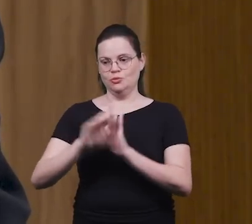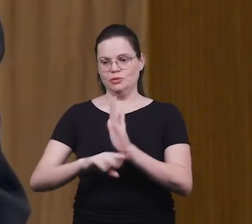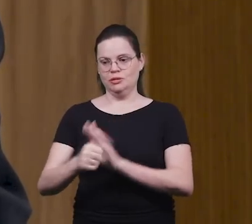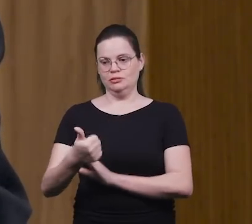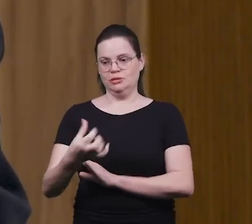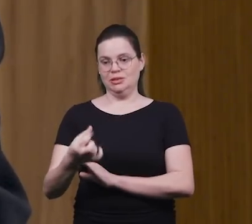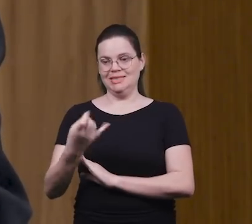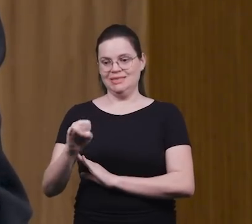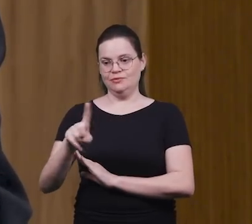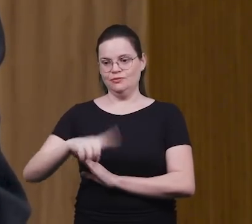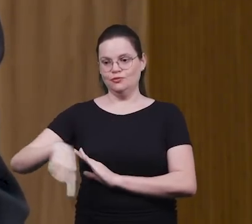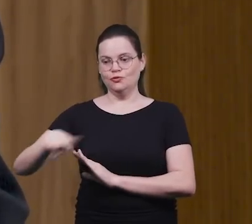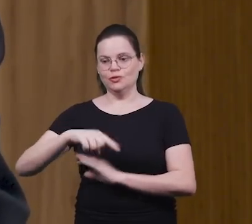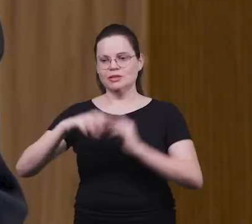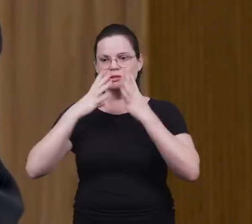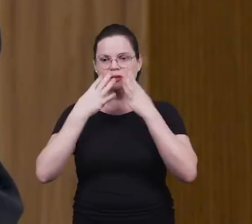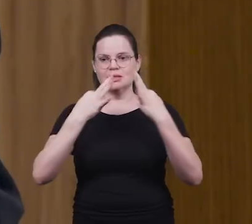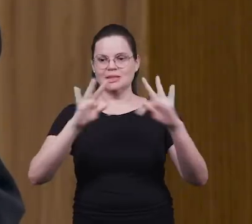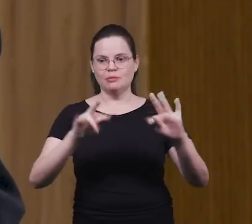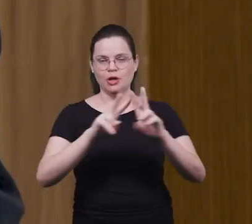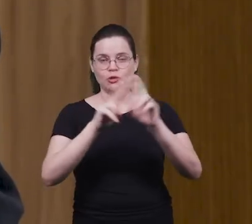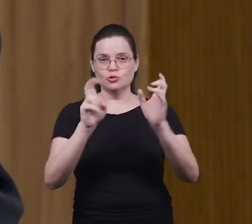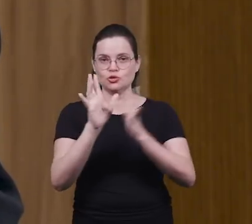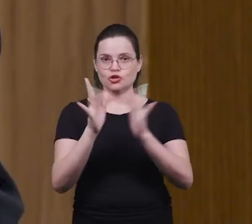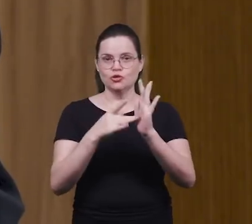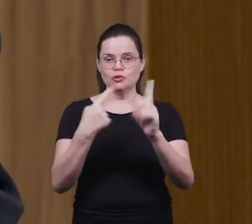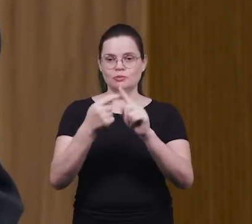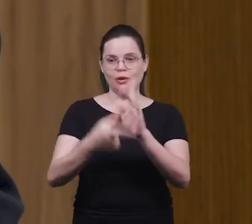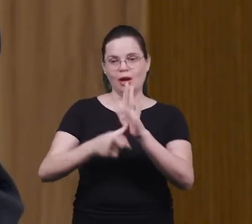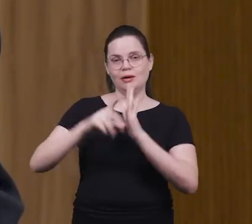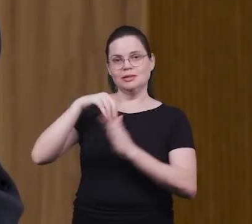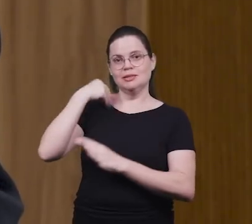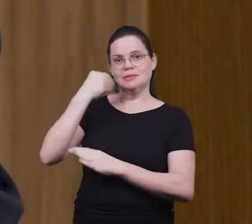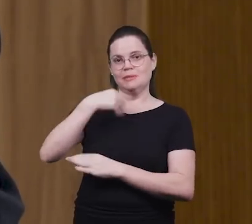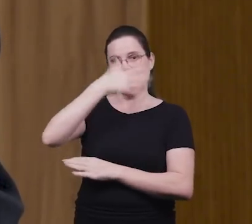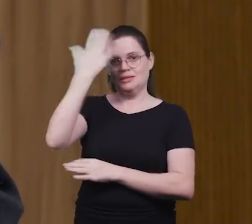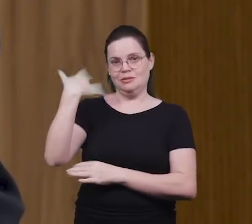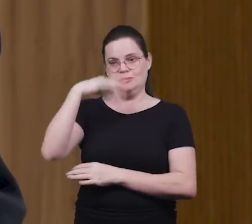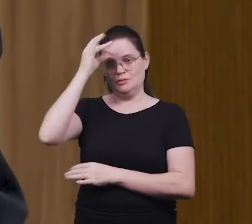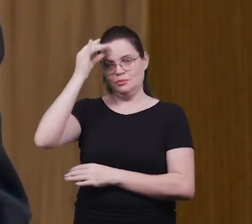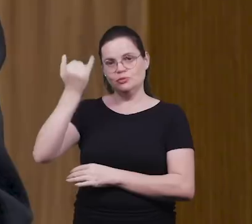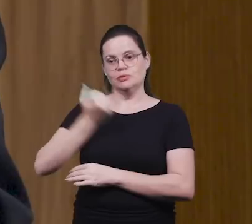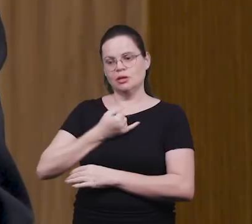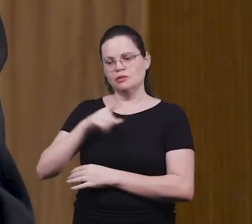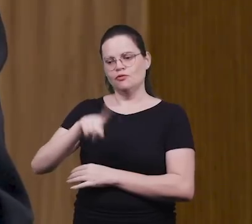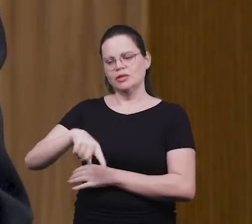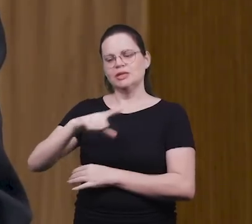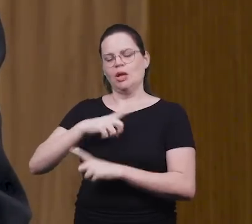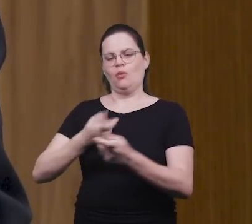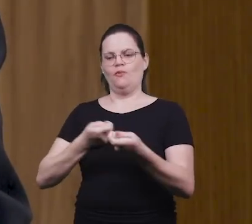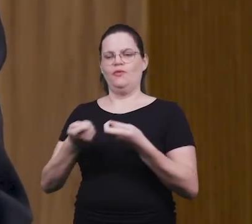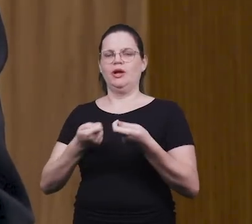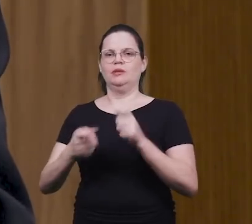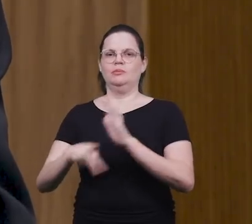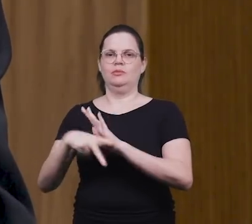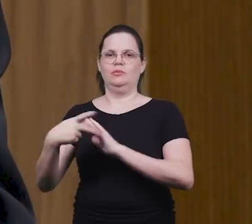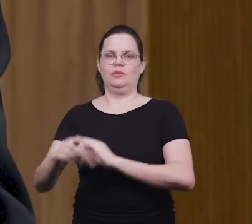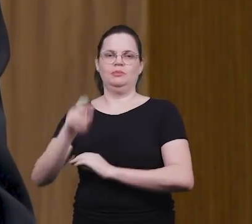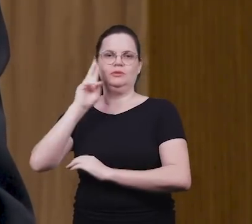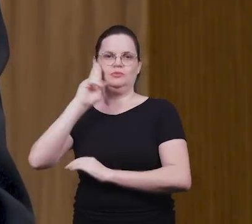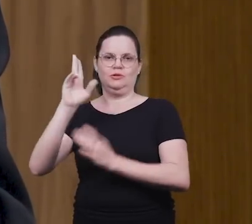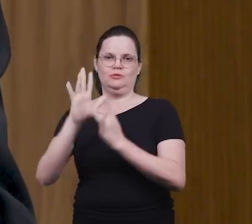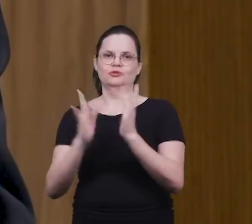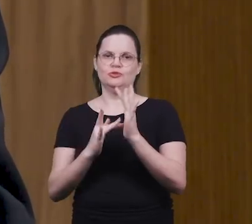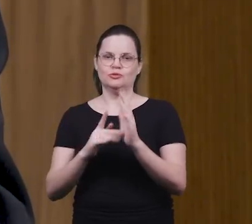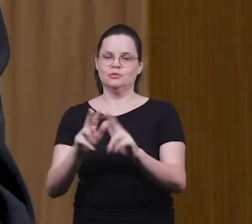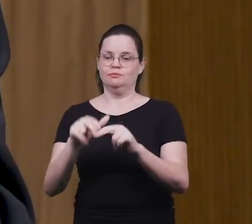por terem ouvido a voz do Espírito Santo, eles iriam estar no controle da palavra do Senhor Jesus. Então, por isso, esse período agora, a